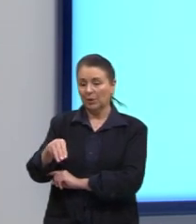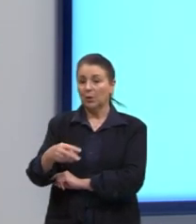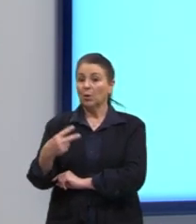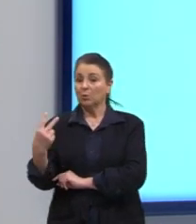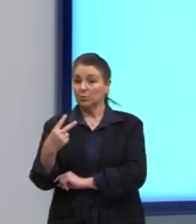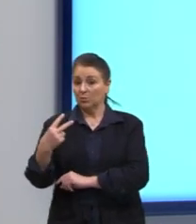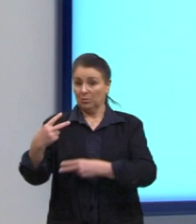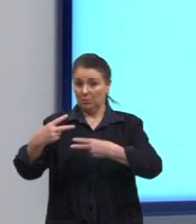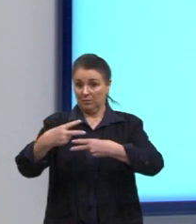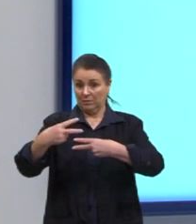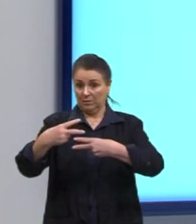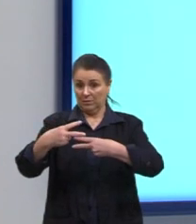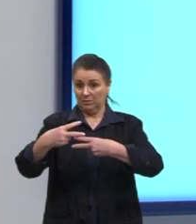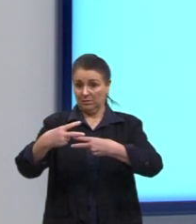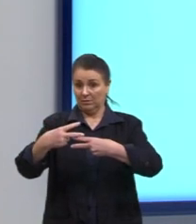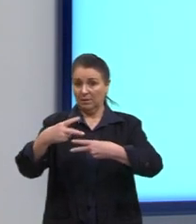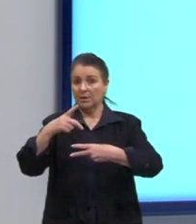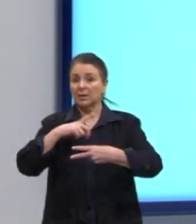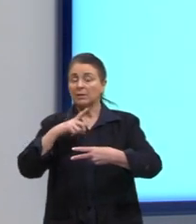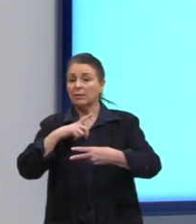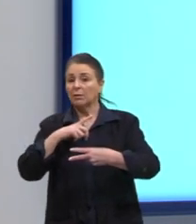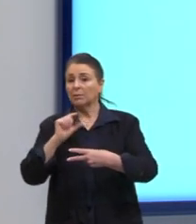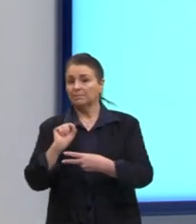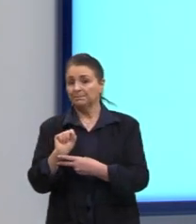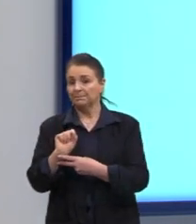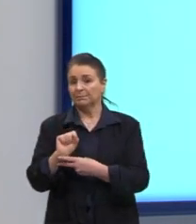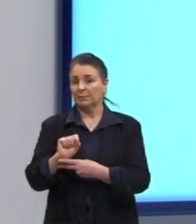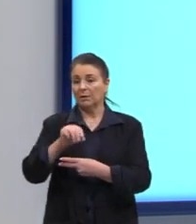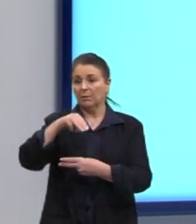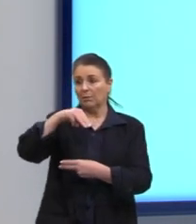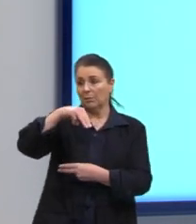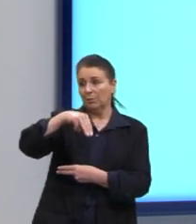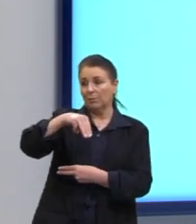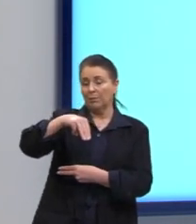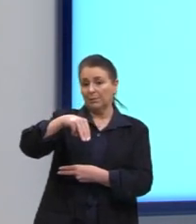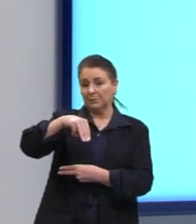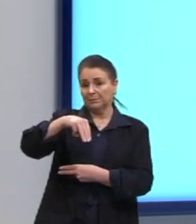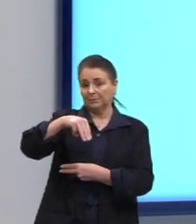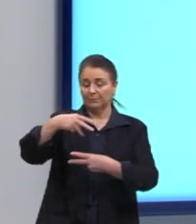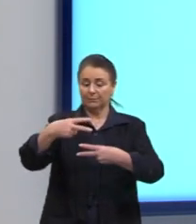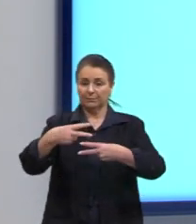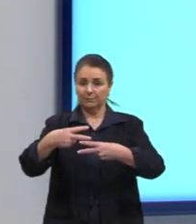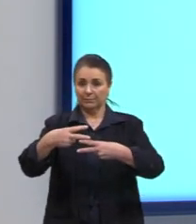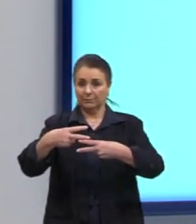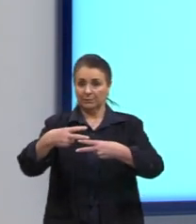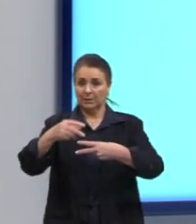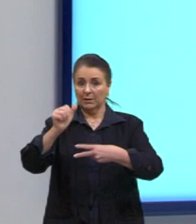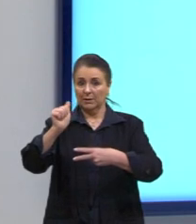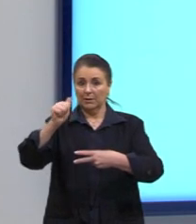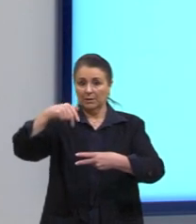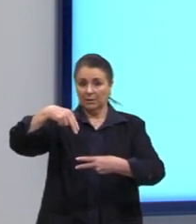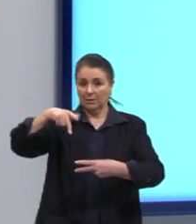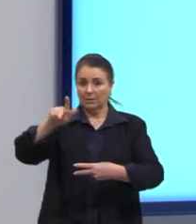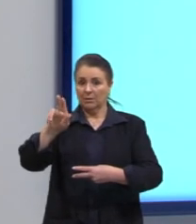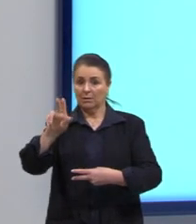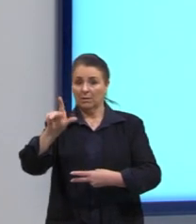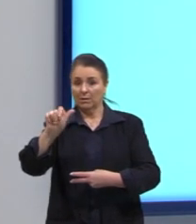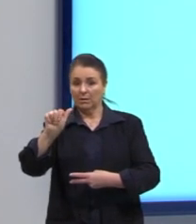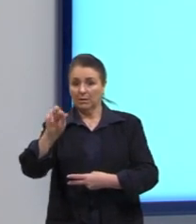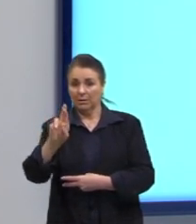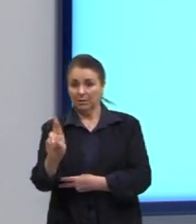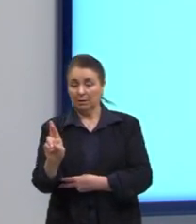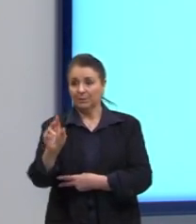dois coeficientes então determinam o m sendo o coeficiente angular e o n